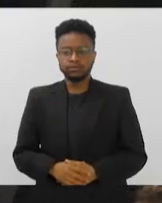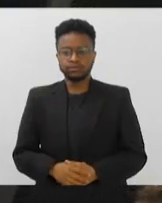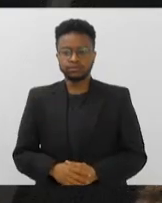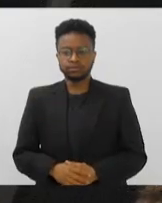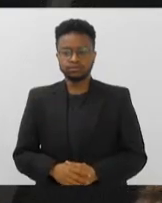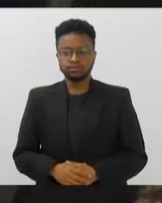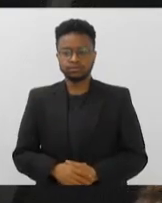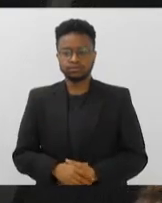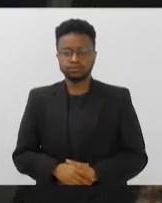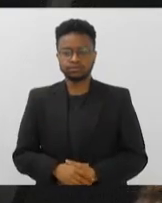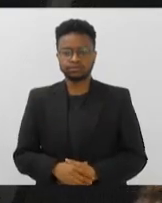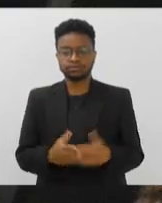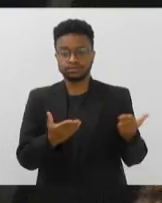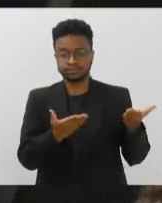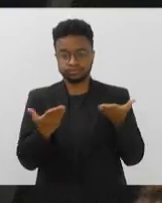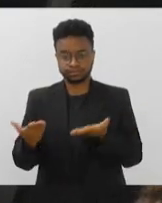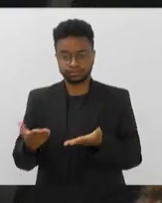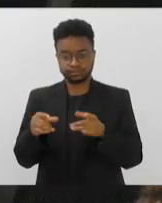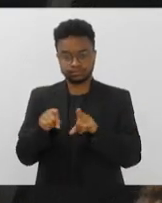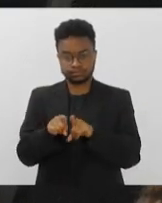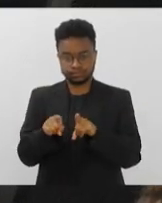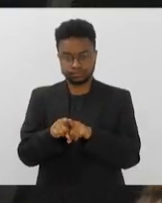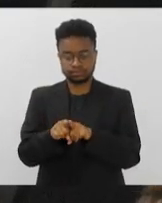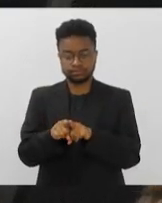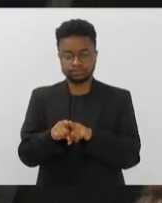Souza convido ainda